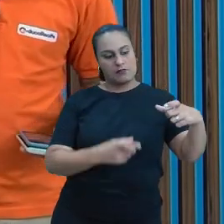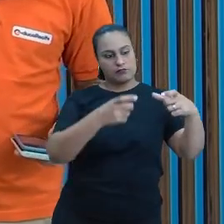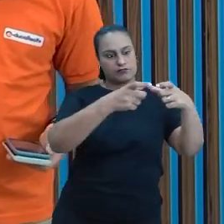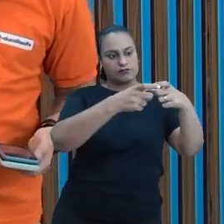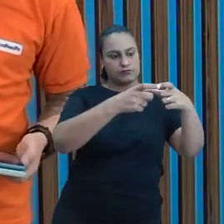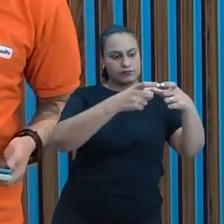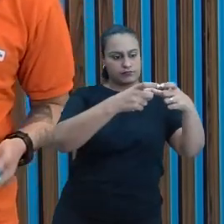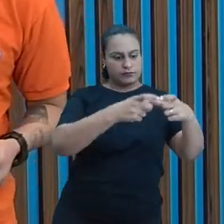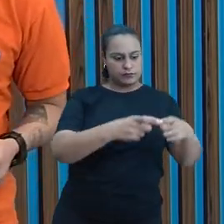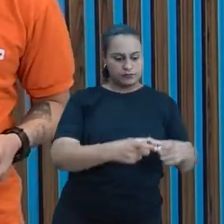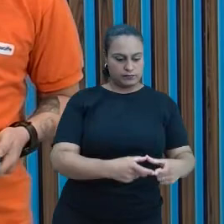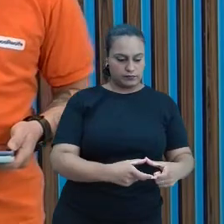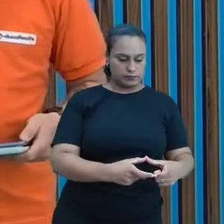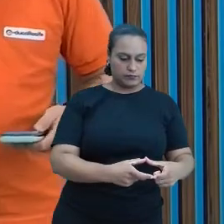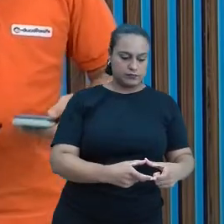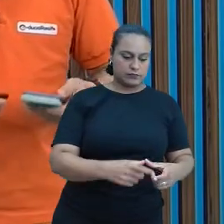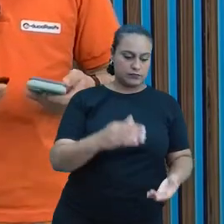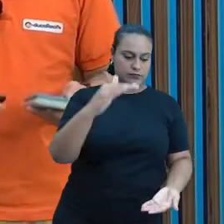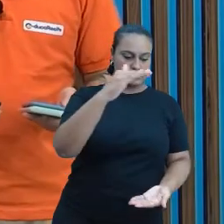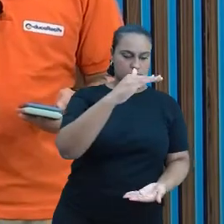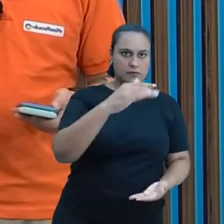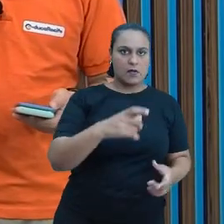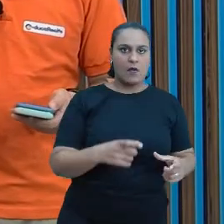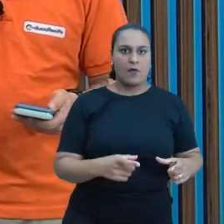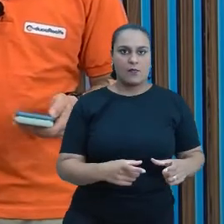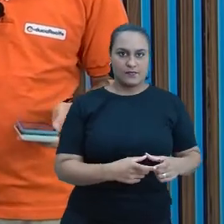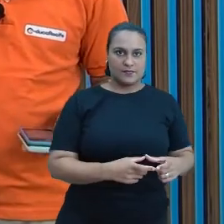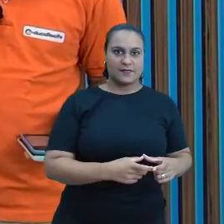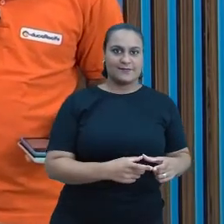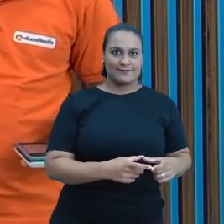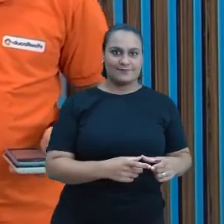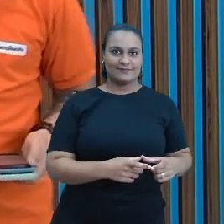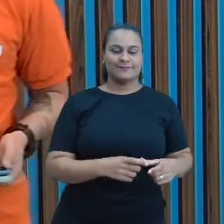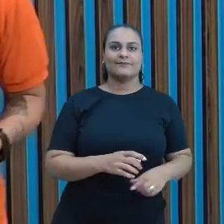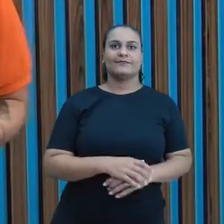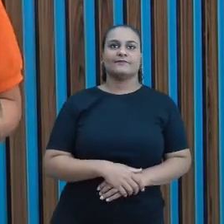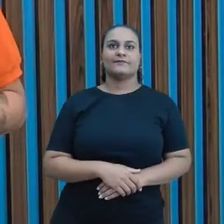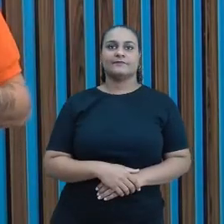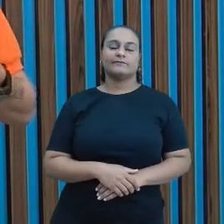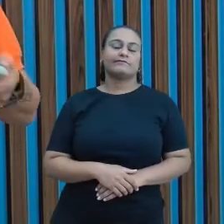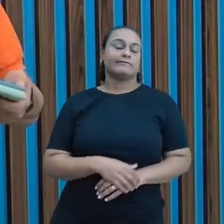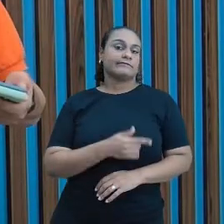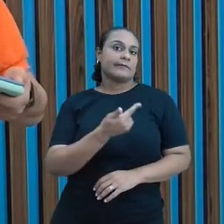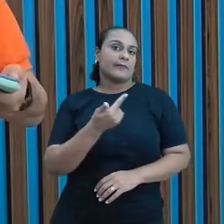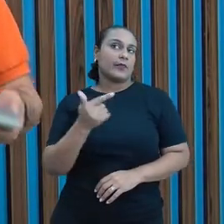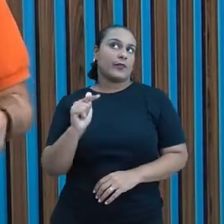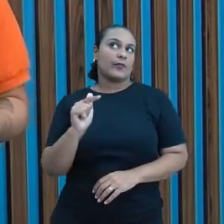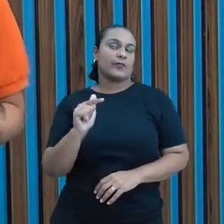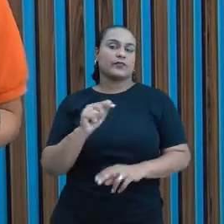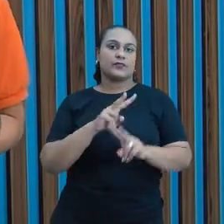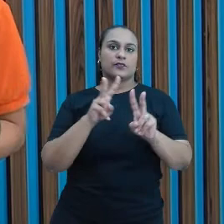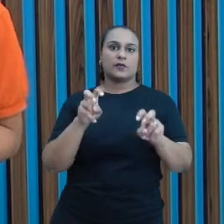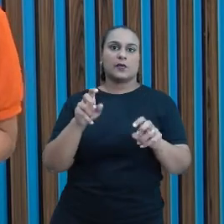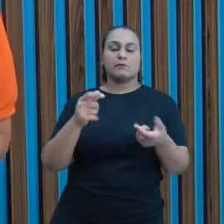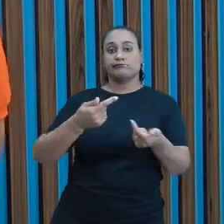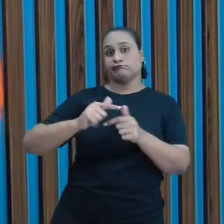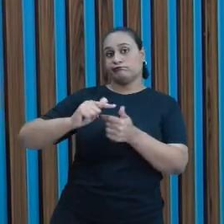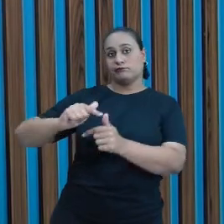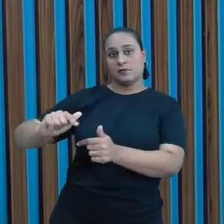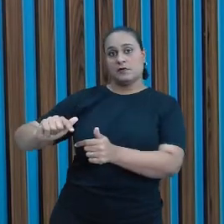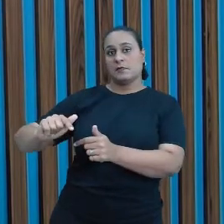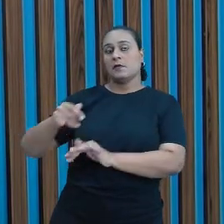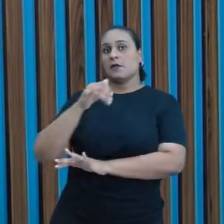No caso da base do cilindro, é um círculo, tá certo? E em outros temas de geometria, por exemplo,